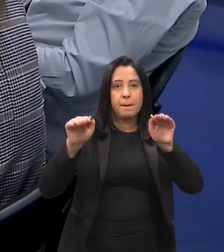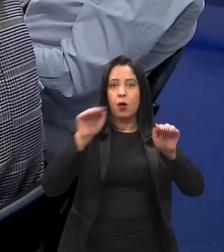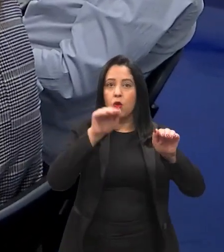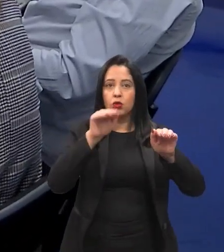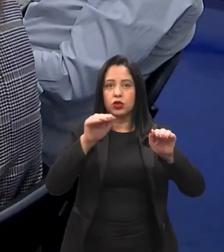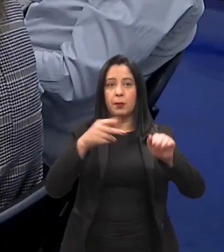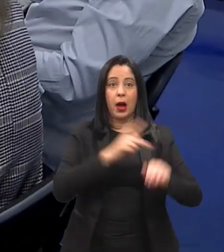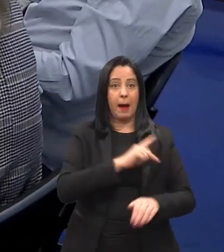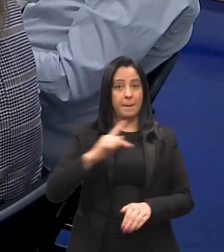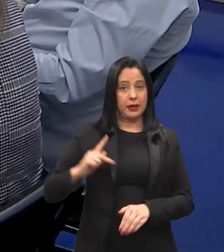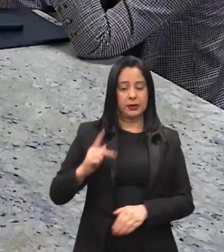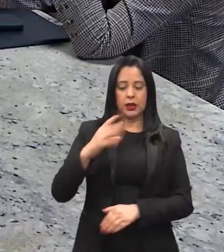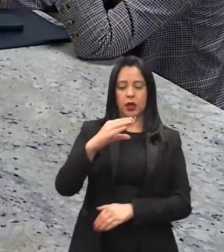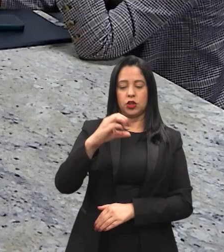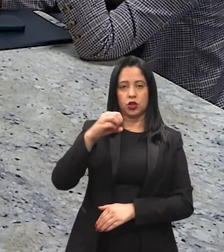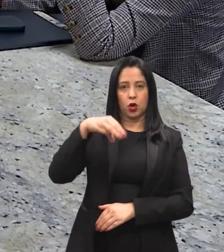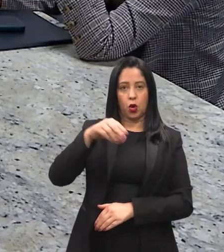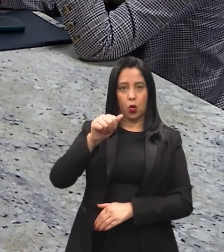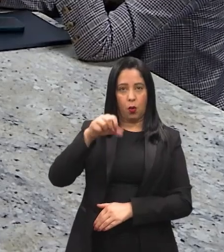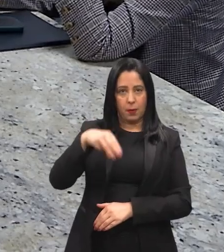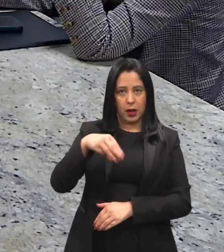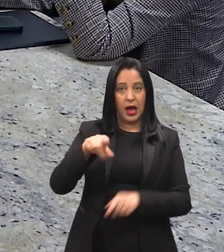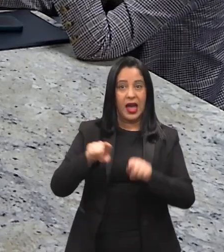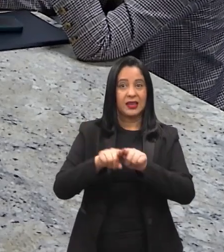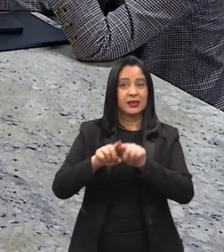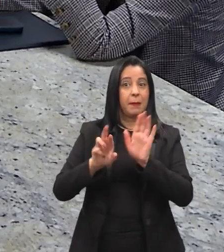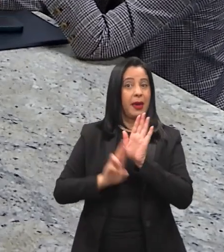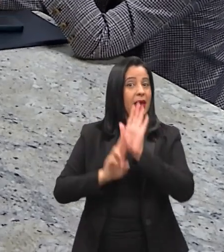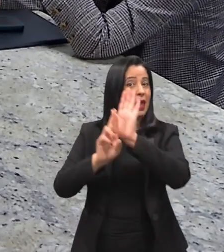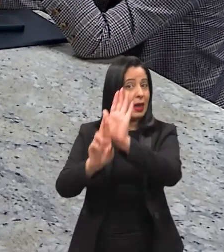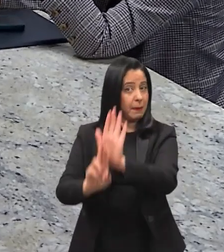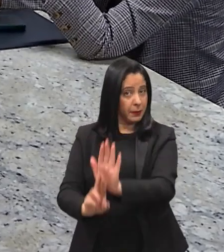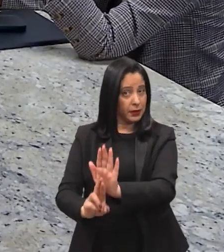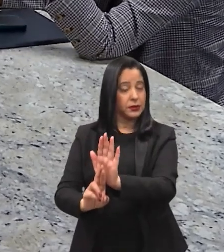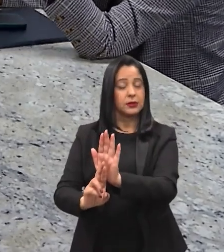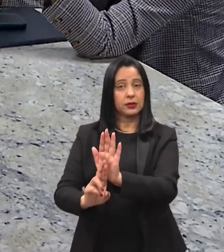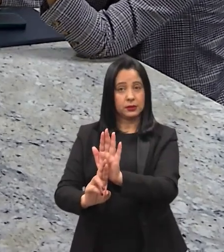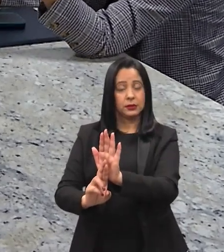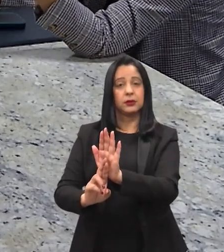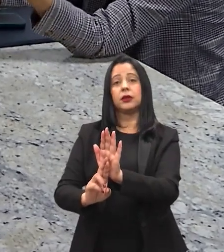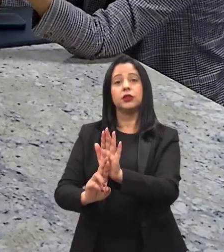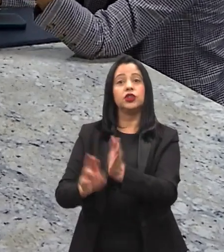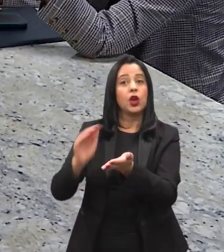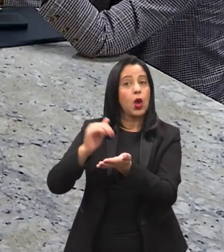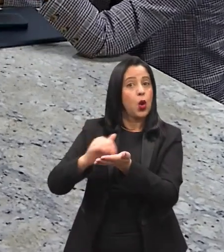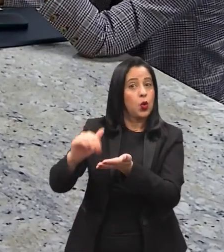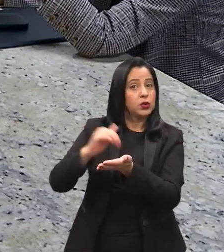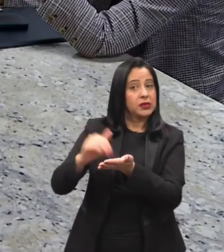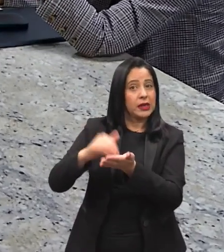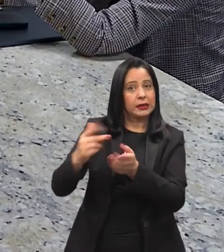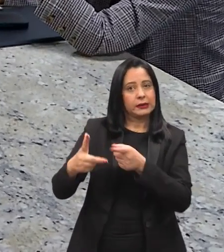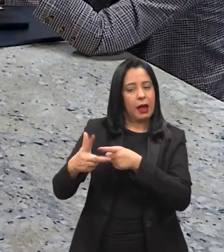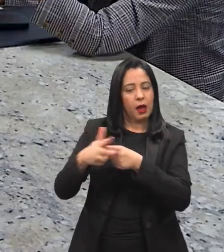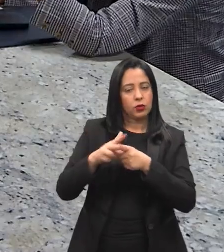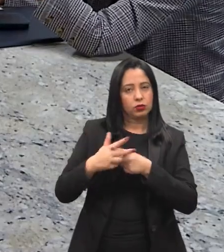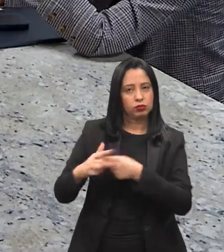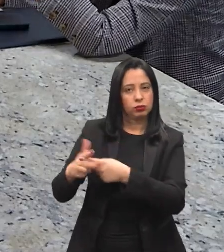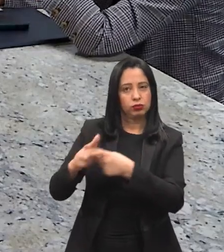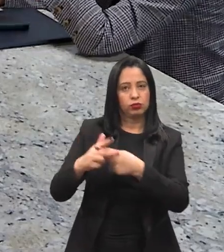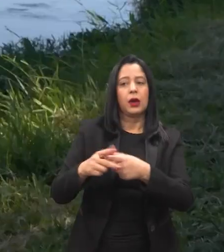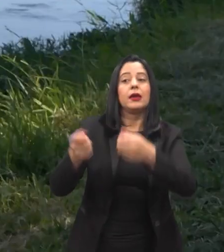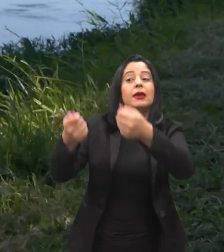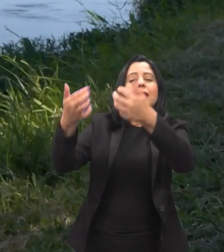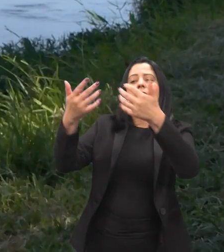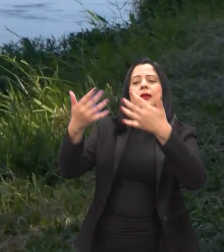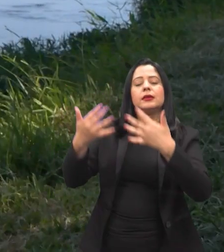convocados a presidente do Coman, representantes da Câmara Técnica de Saneamento e o secretário de Manutenção da